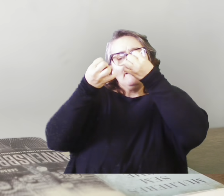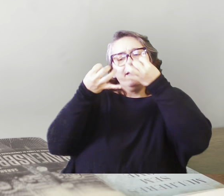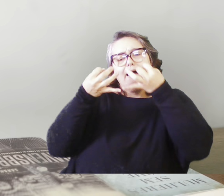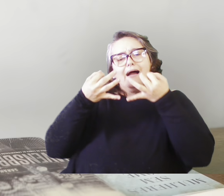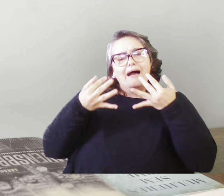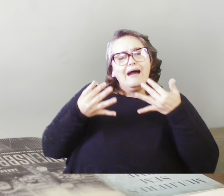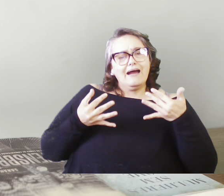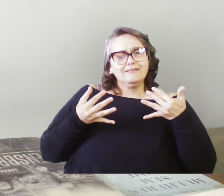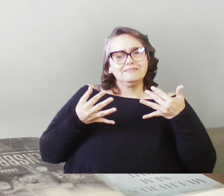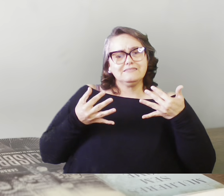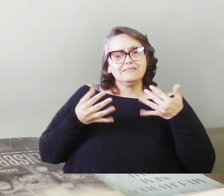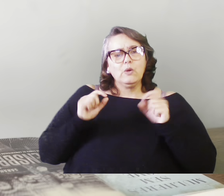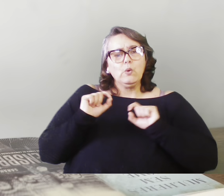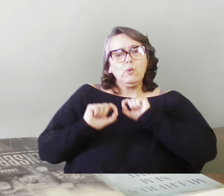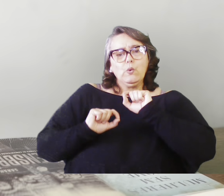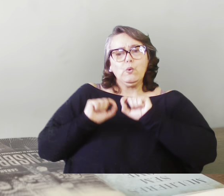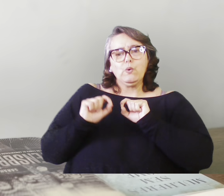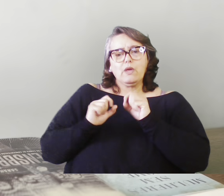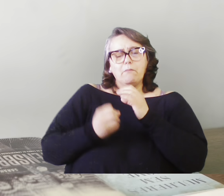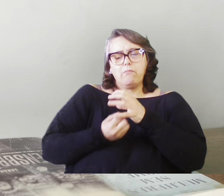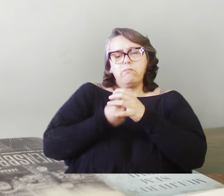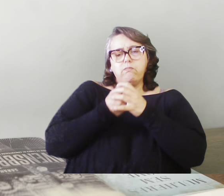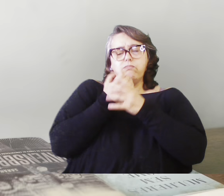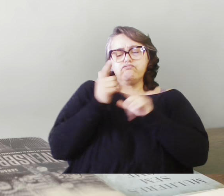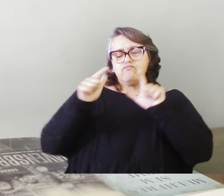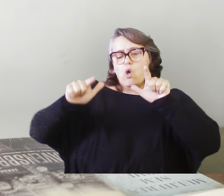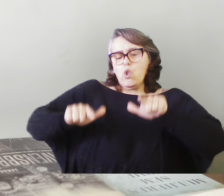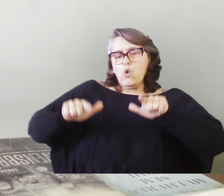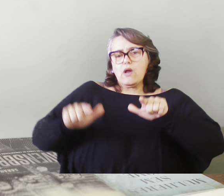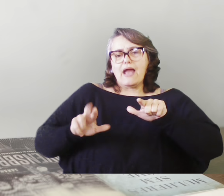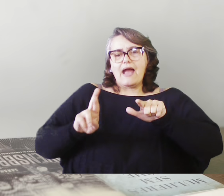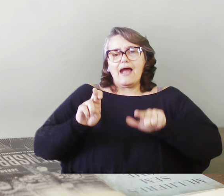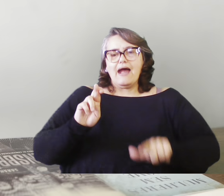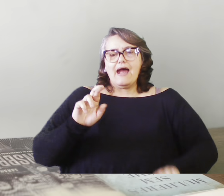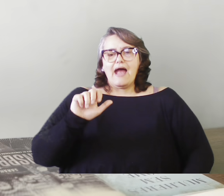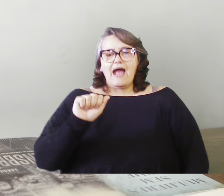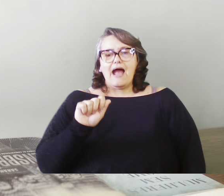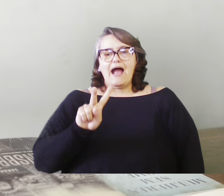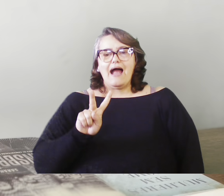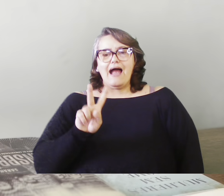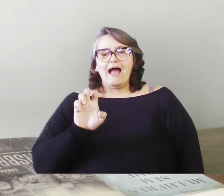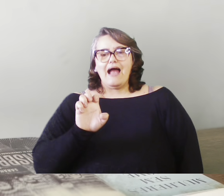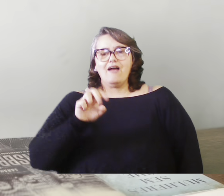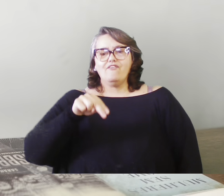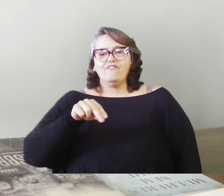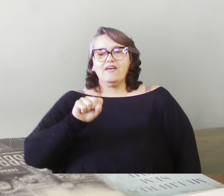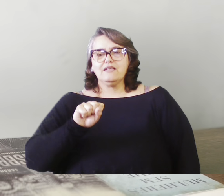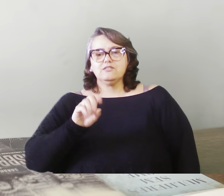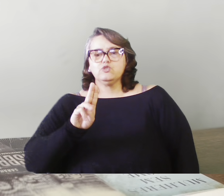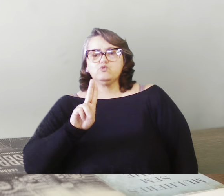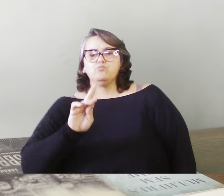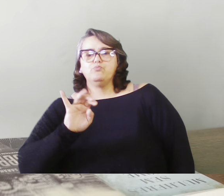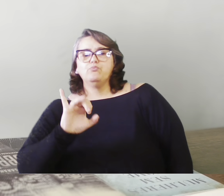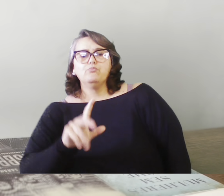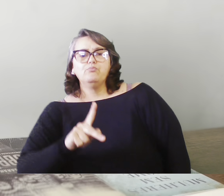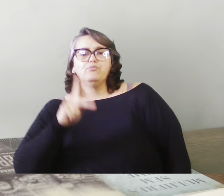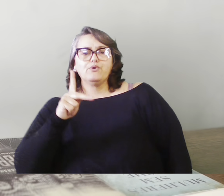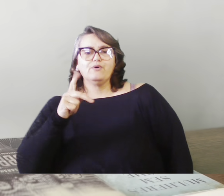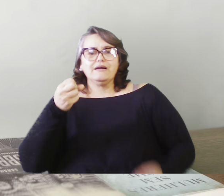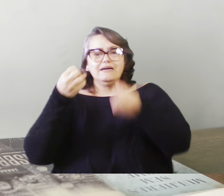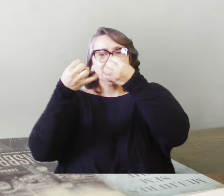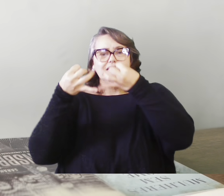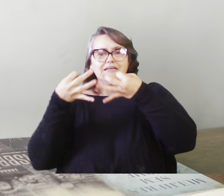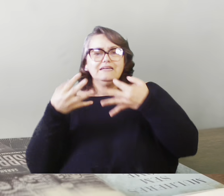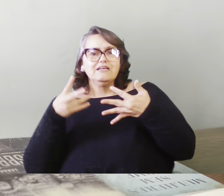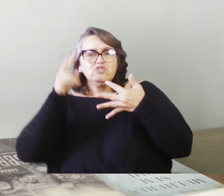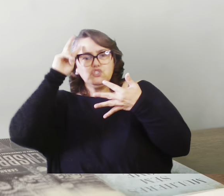começa descrevendo o surgimento do campo, como várias mulheres foram para lá, e